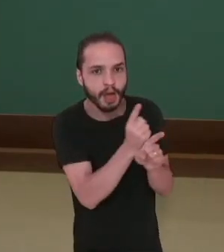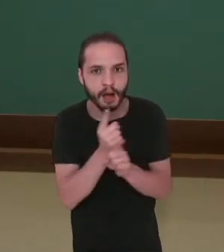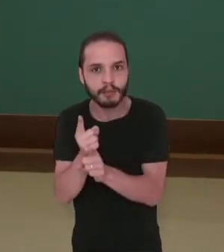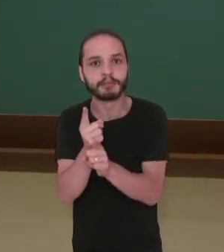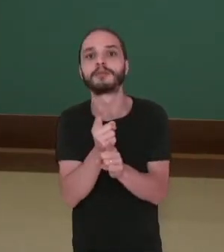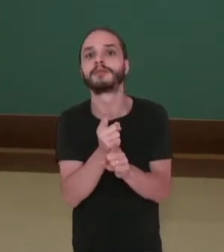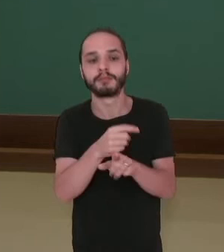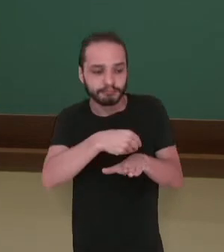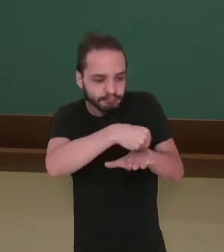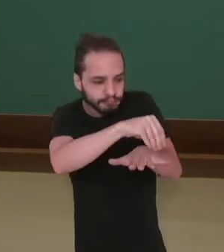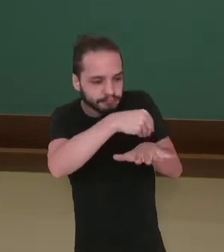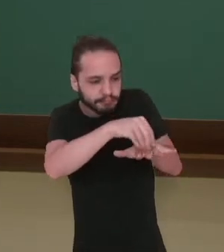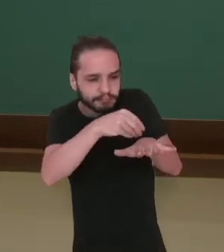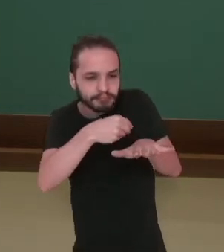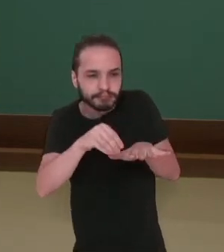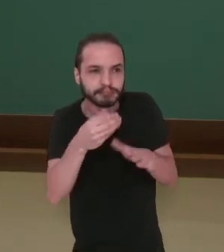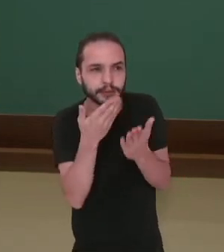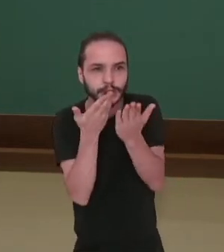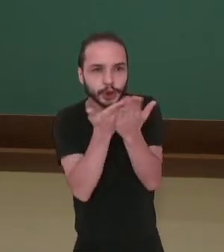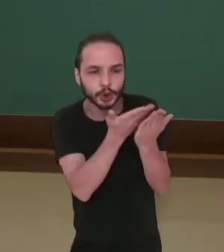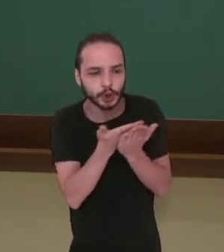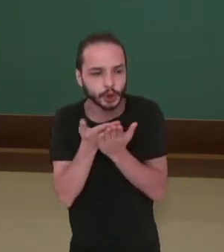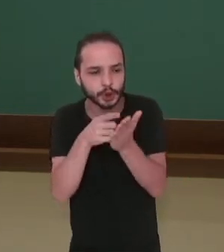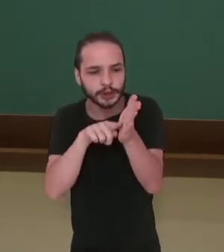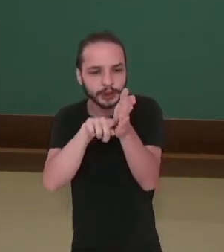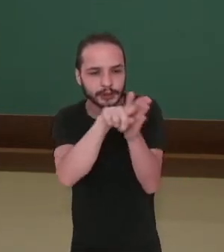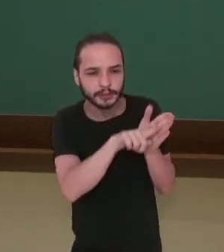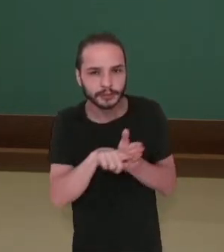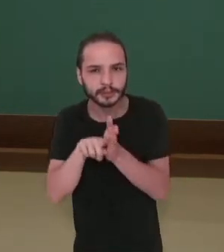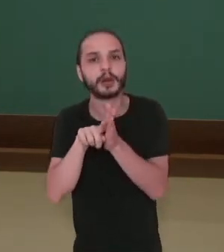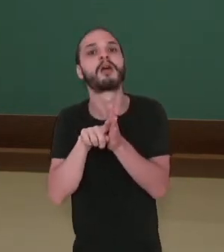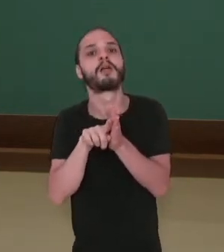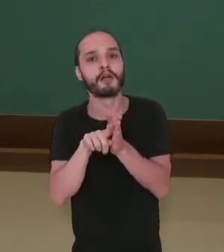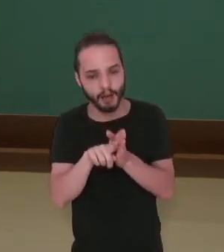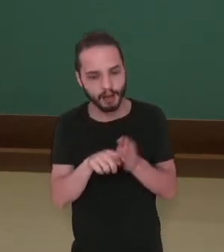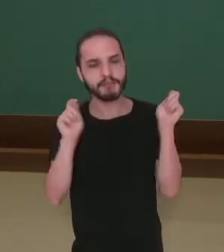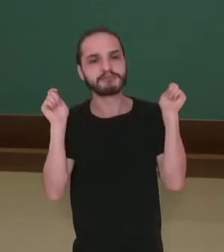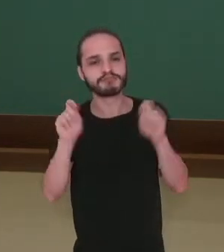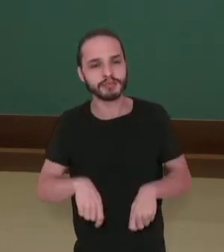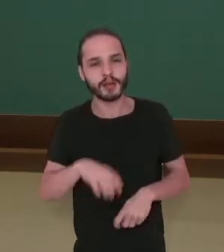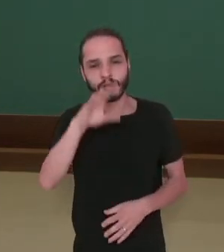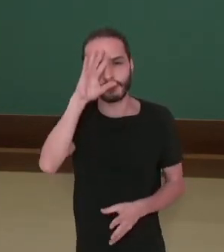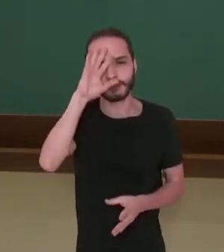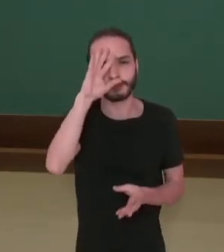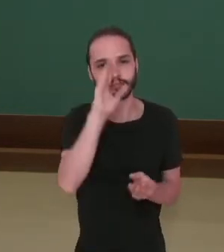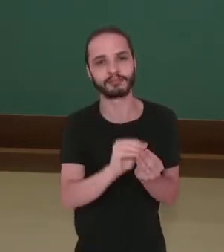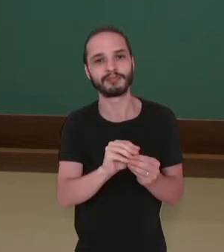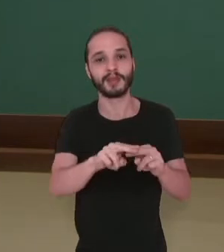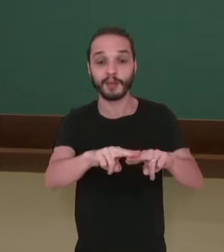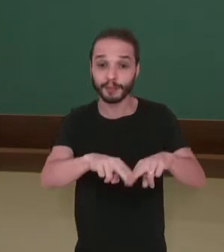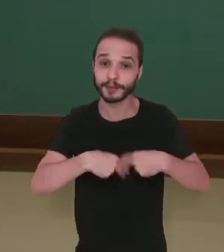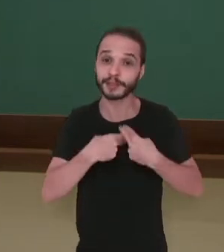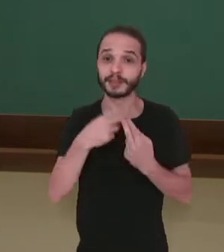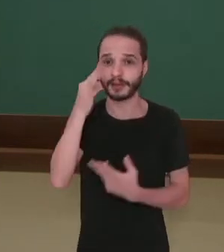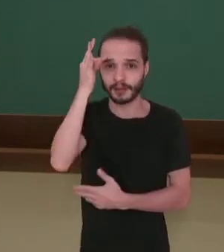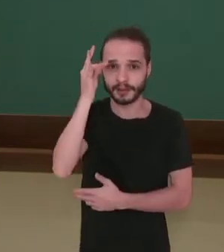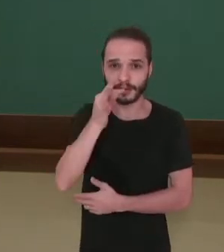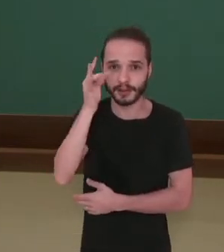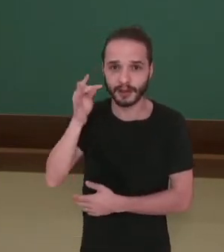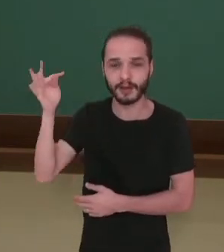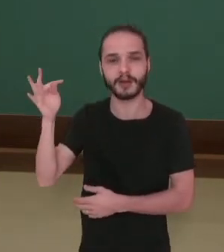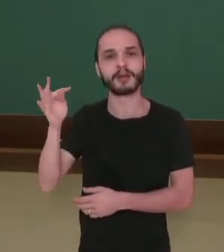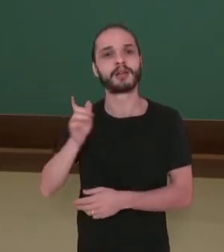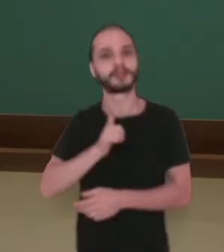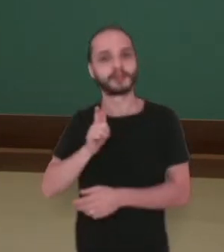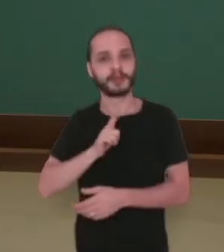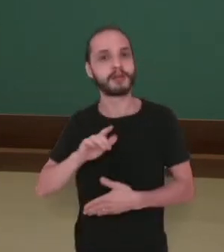né, dos estudos feitos a partir disso, então, por isso a teoria da travessia pelo